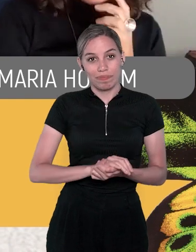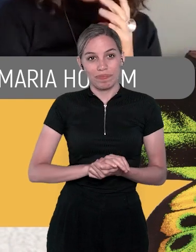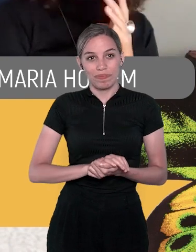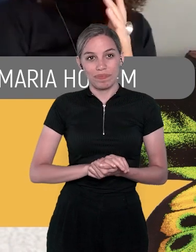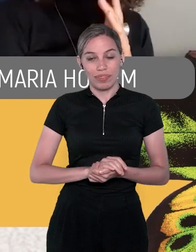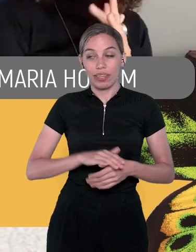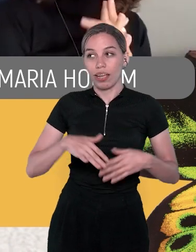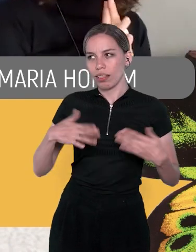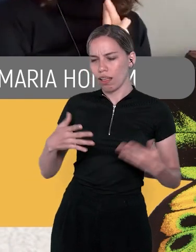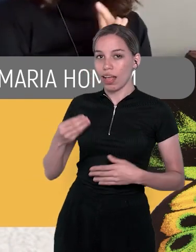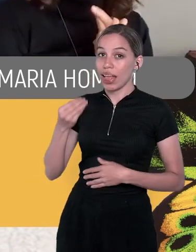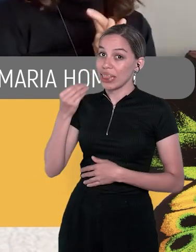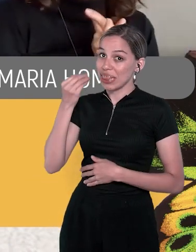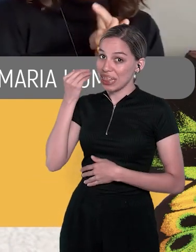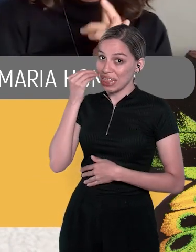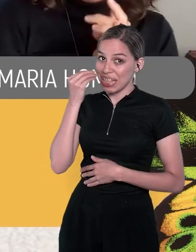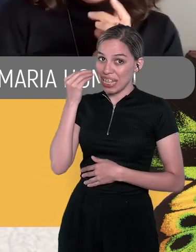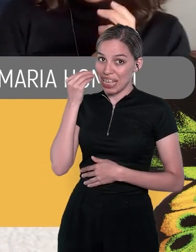Eu